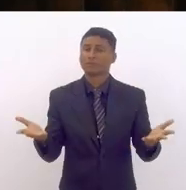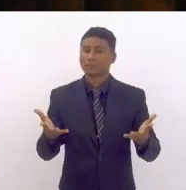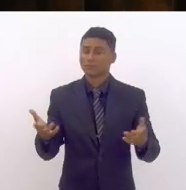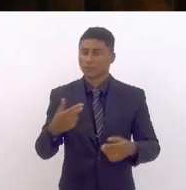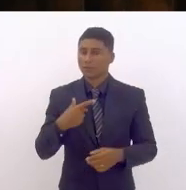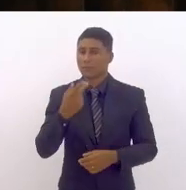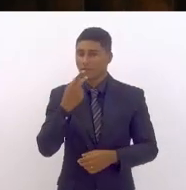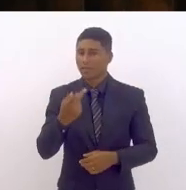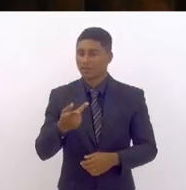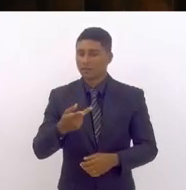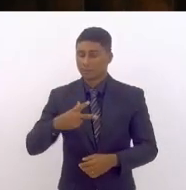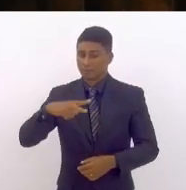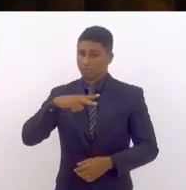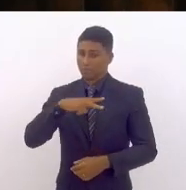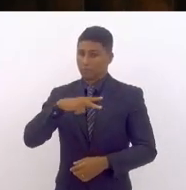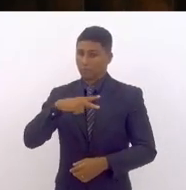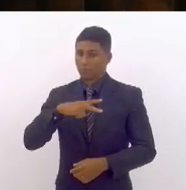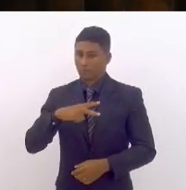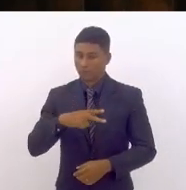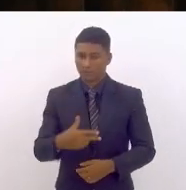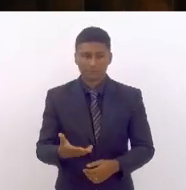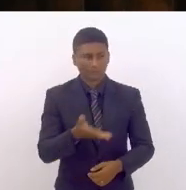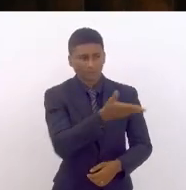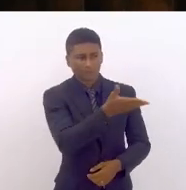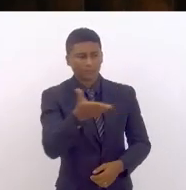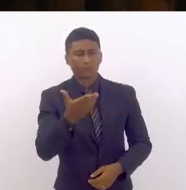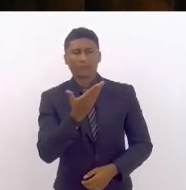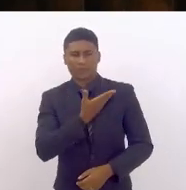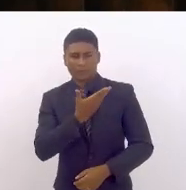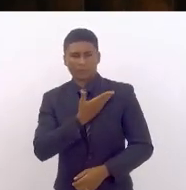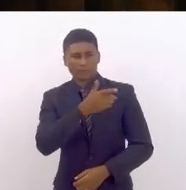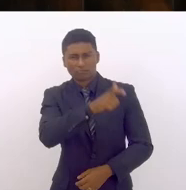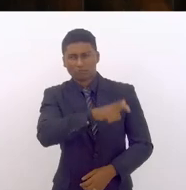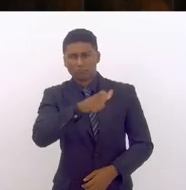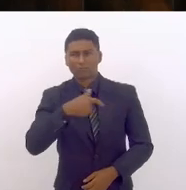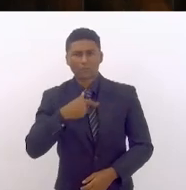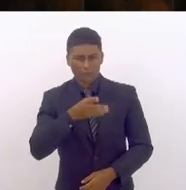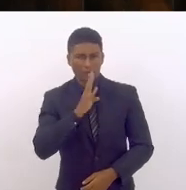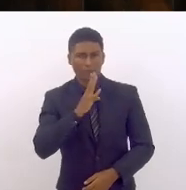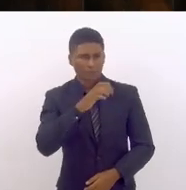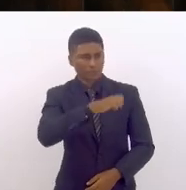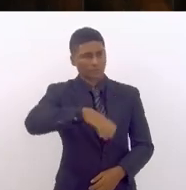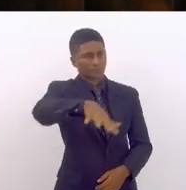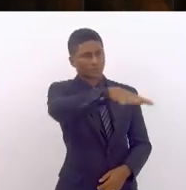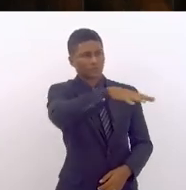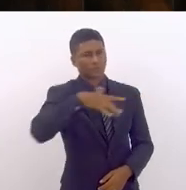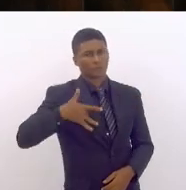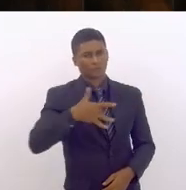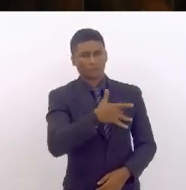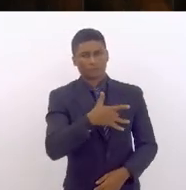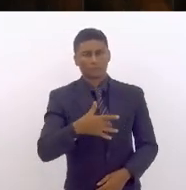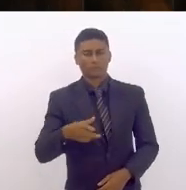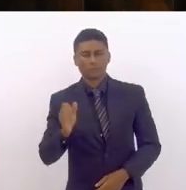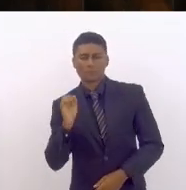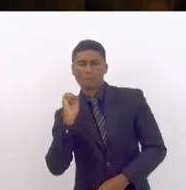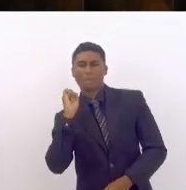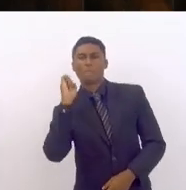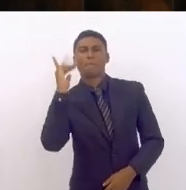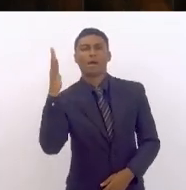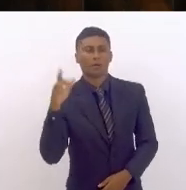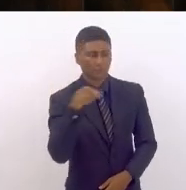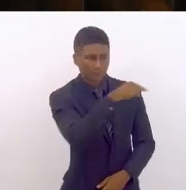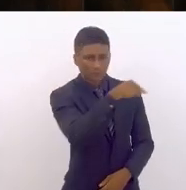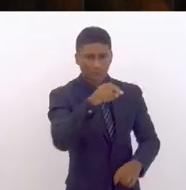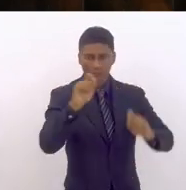muita particularidade. A todos os meus amigos que eu conheço, que são da área da saúde, todas as madrugadas que vocês